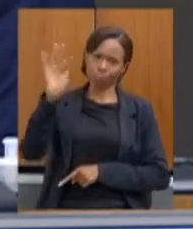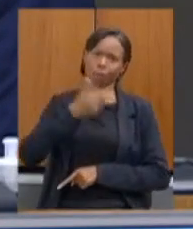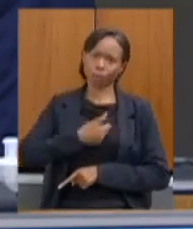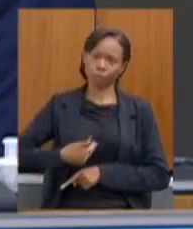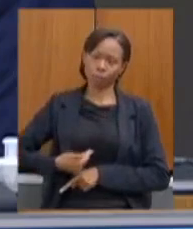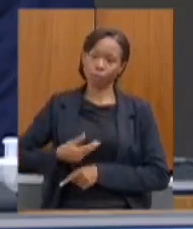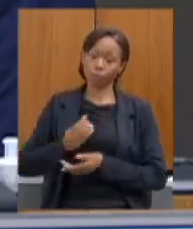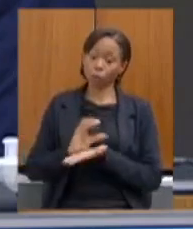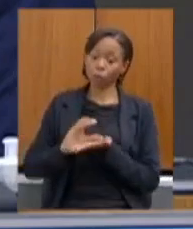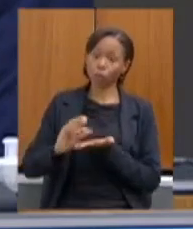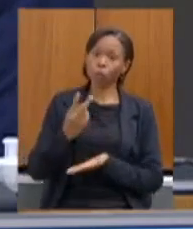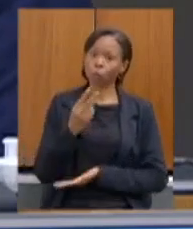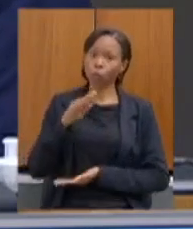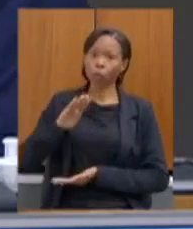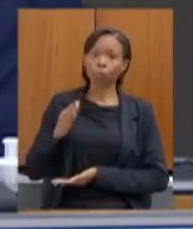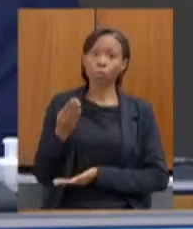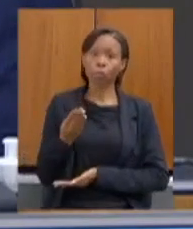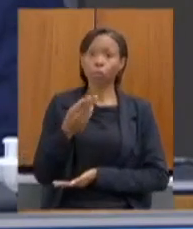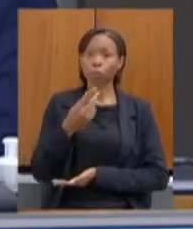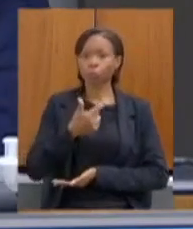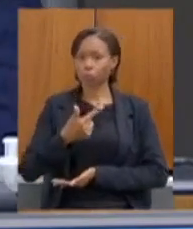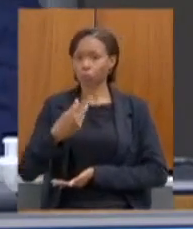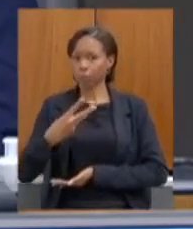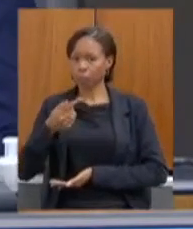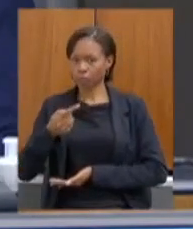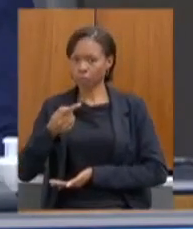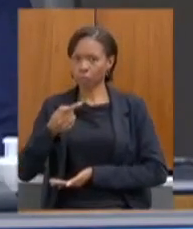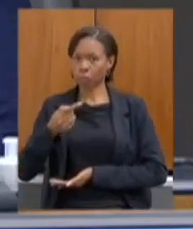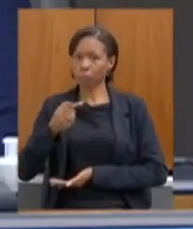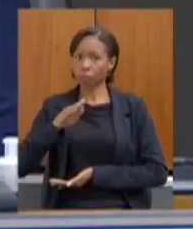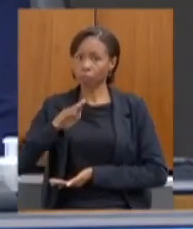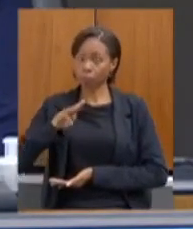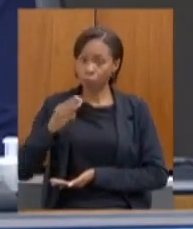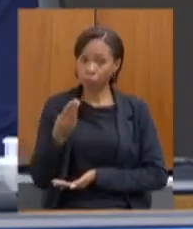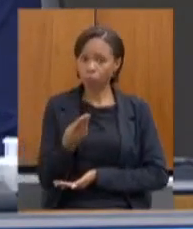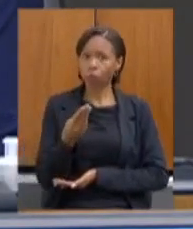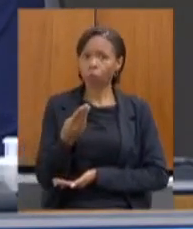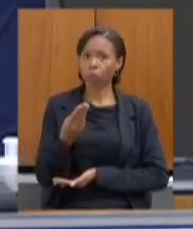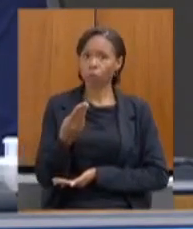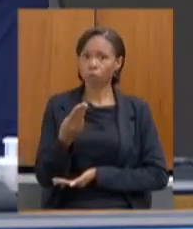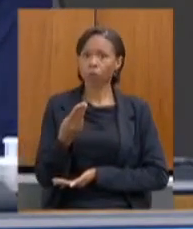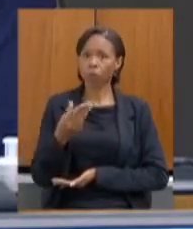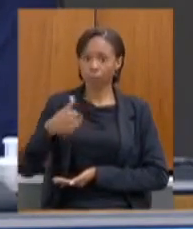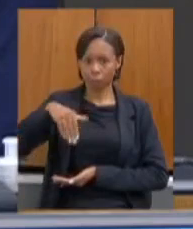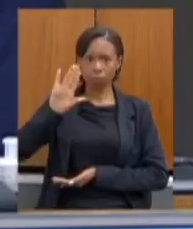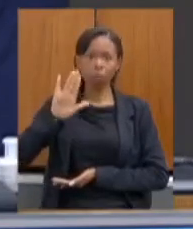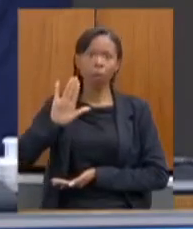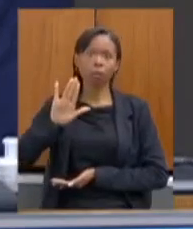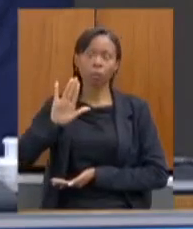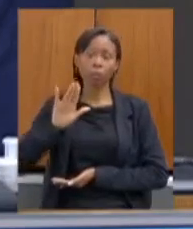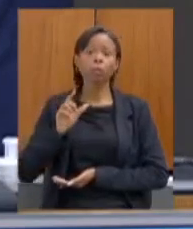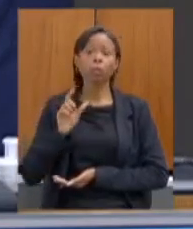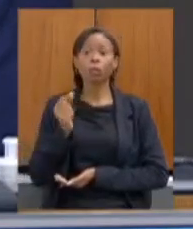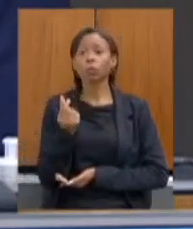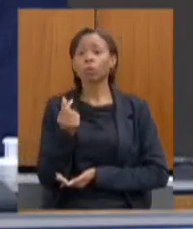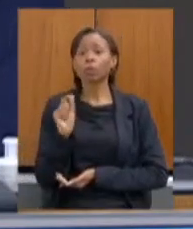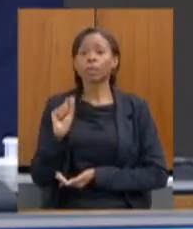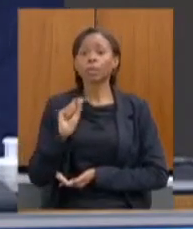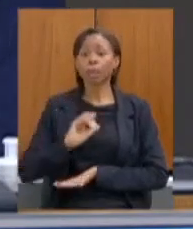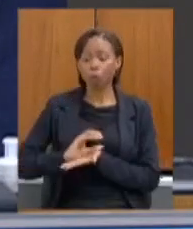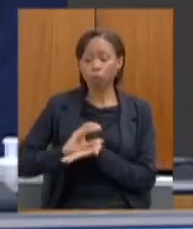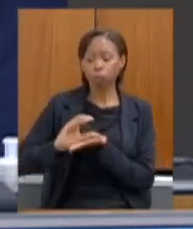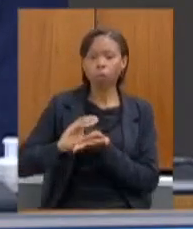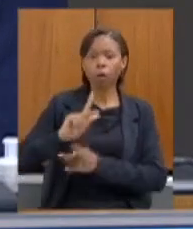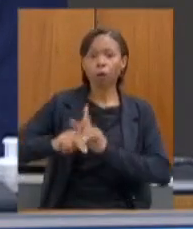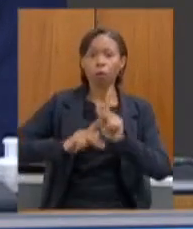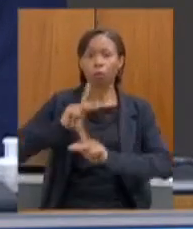$,237,386,859,00 a população de